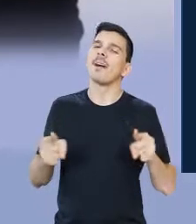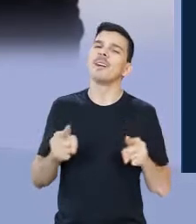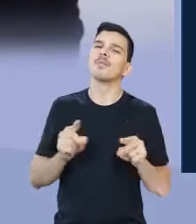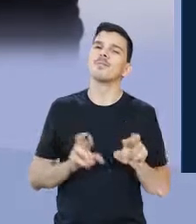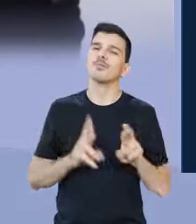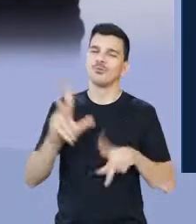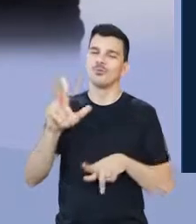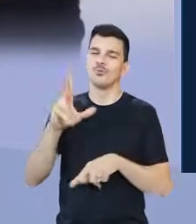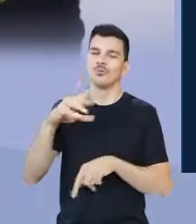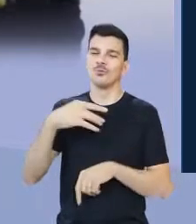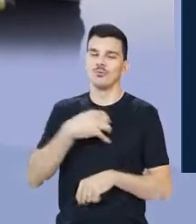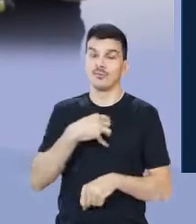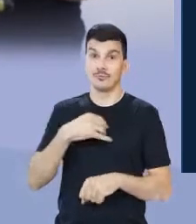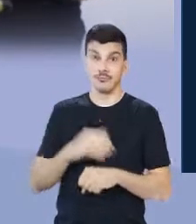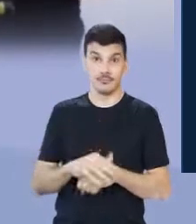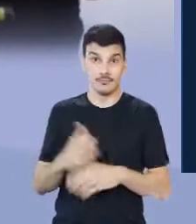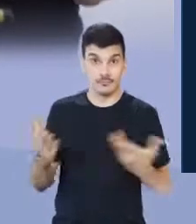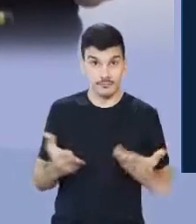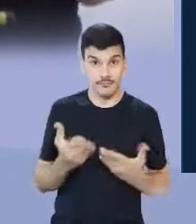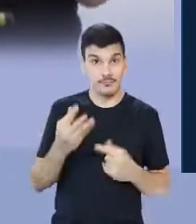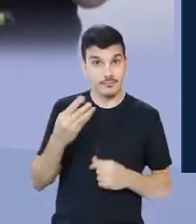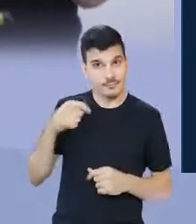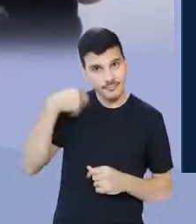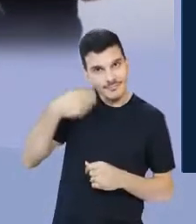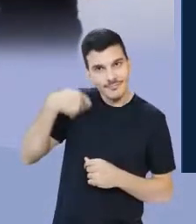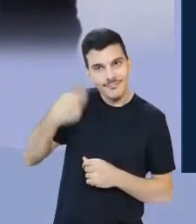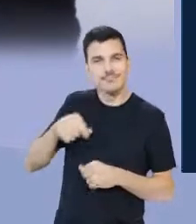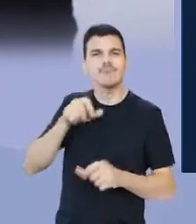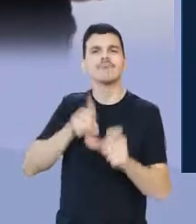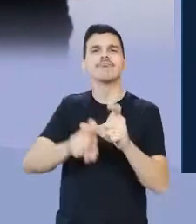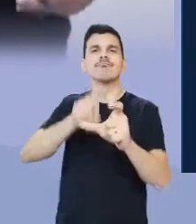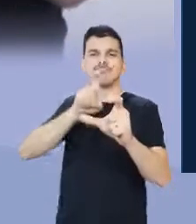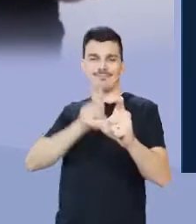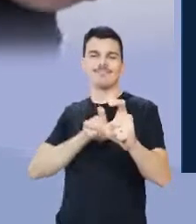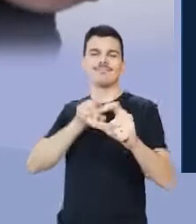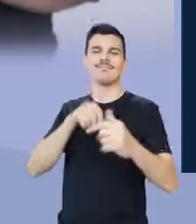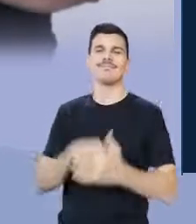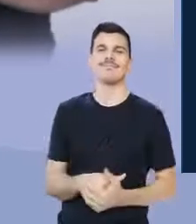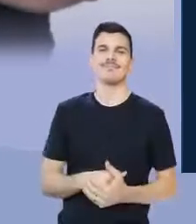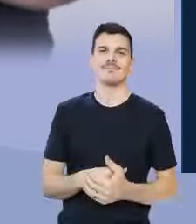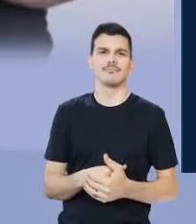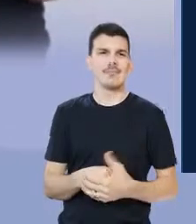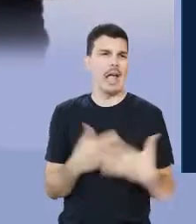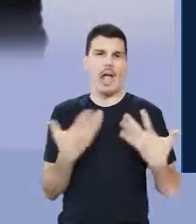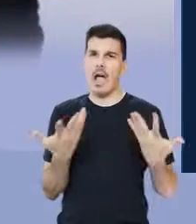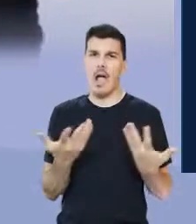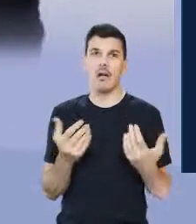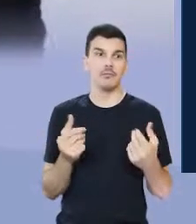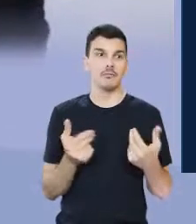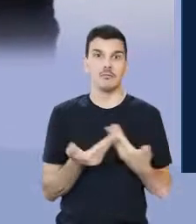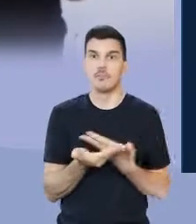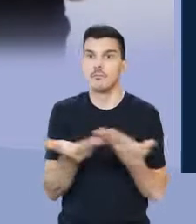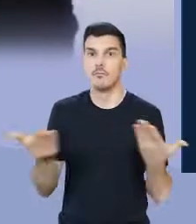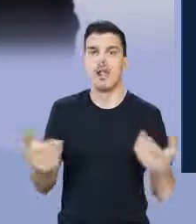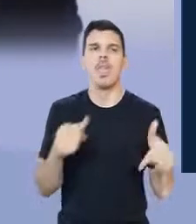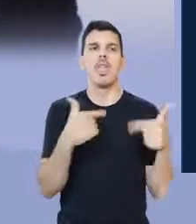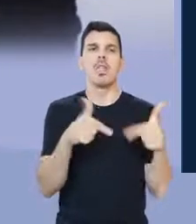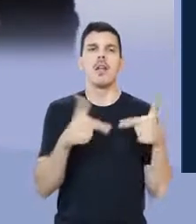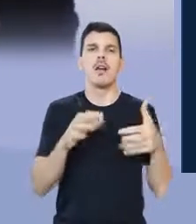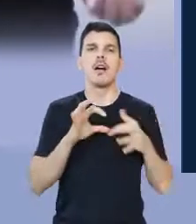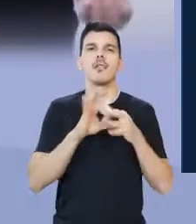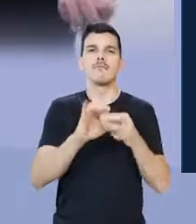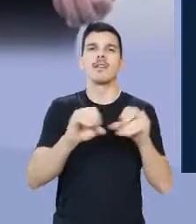de uma maneira alternativa. O artista agora é independente. Ele não produz,